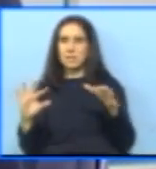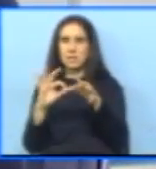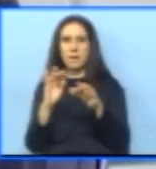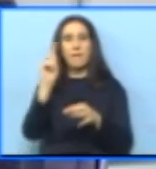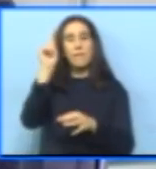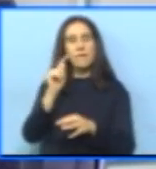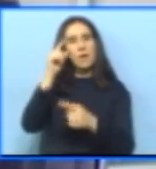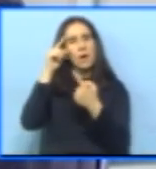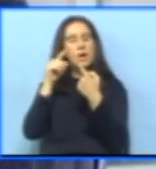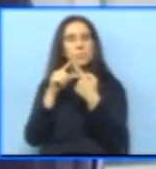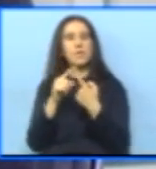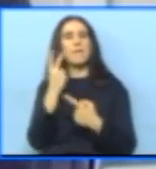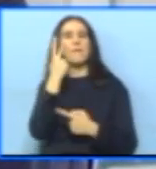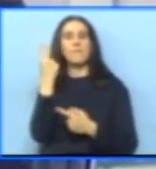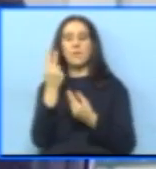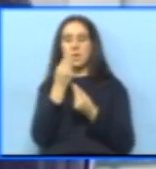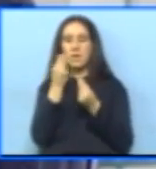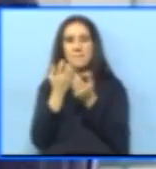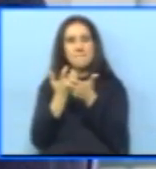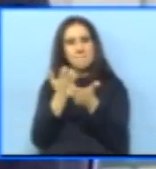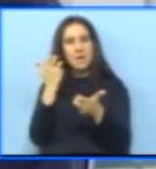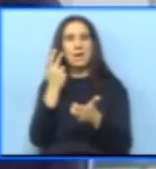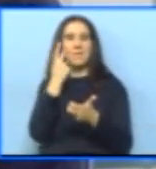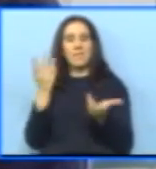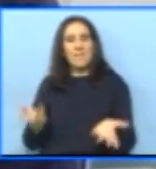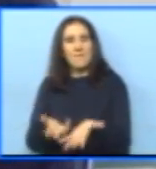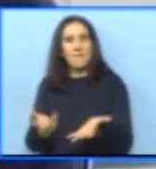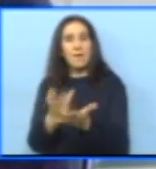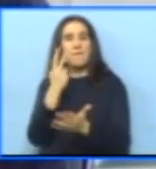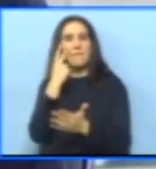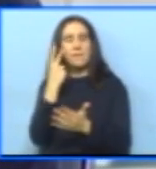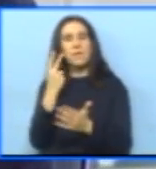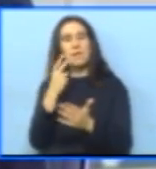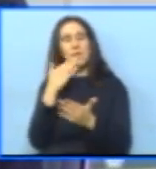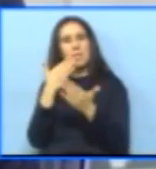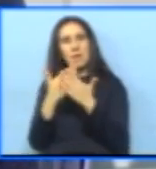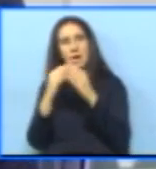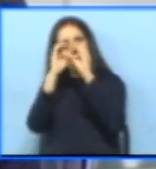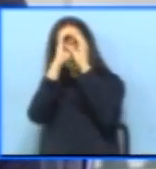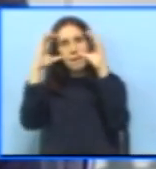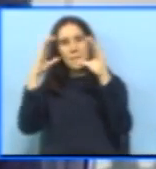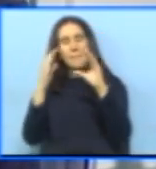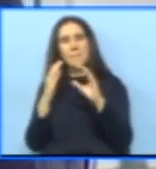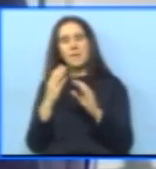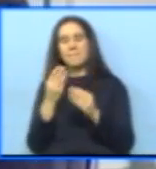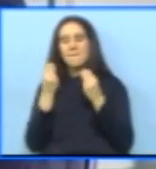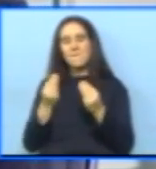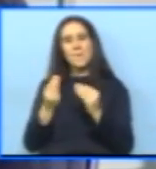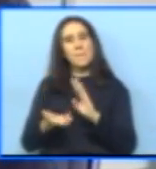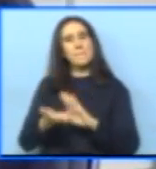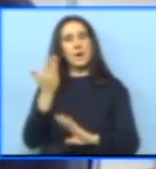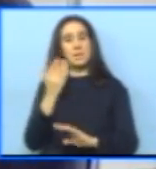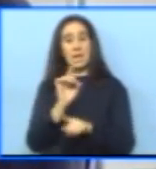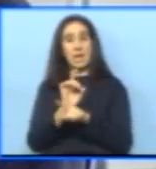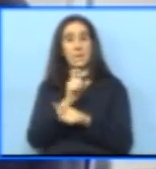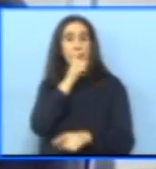é apurar o sabor da vida, promover a vida, projetar a vida, torná-la ainda mais saborosa. Portanto, o tal